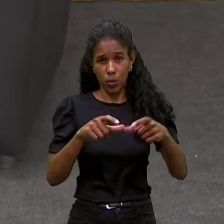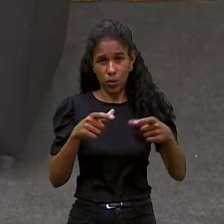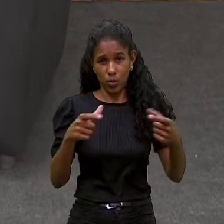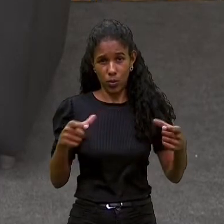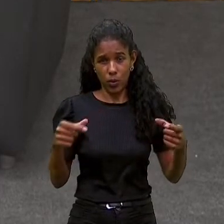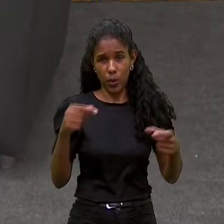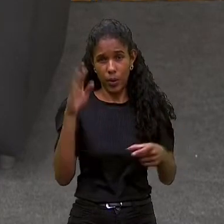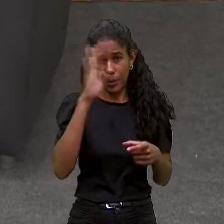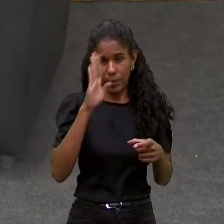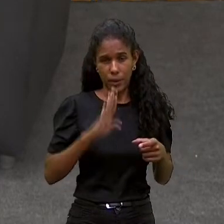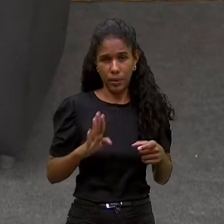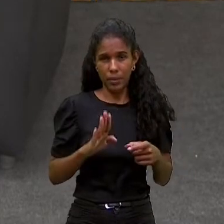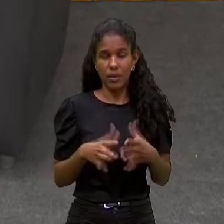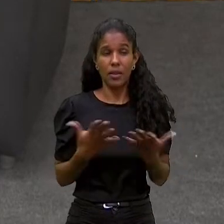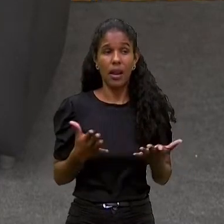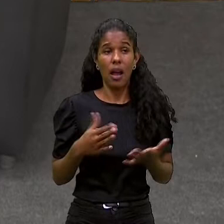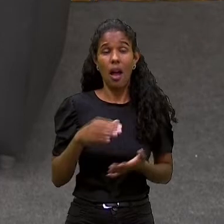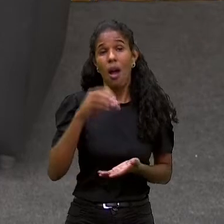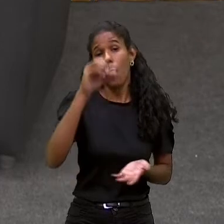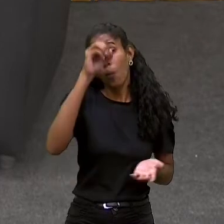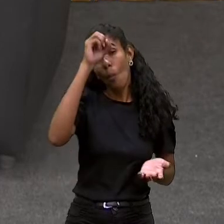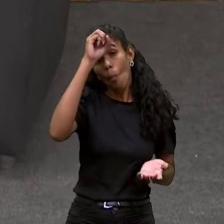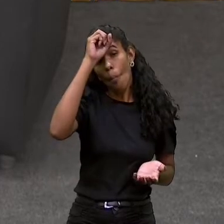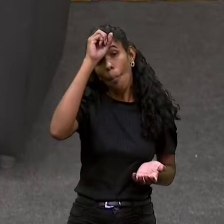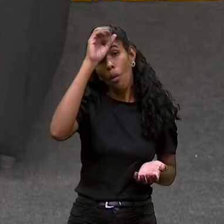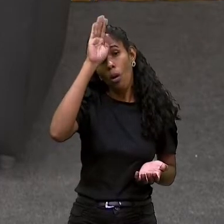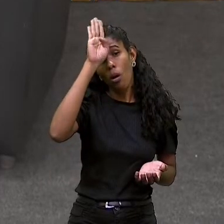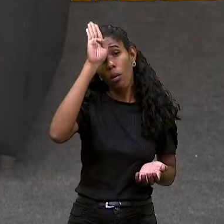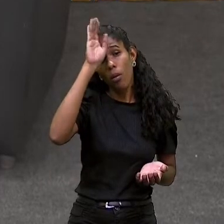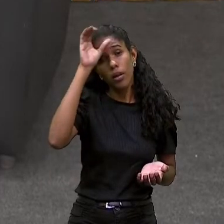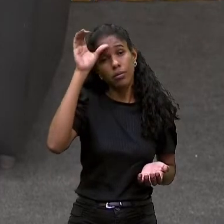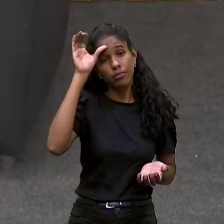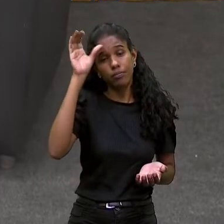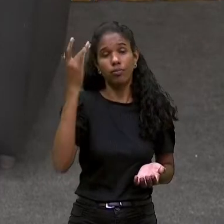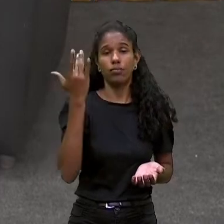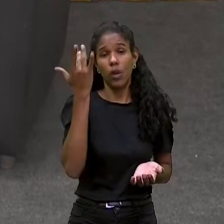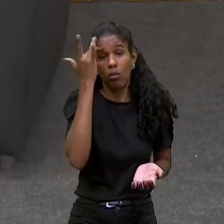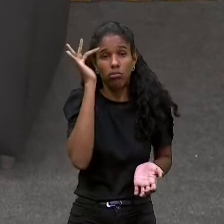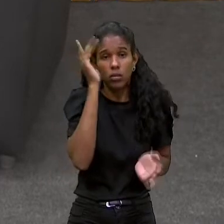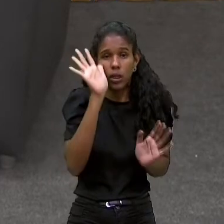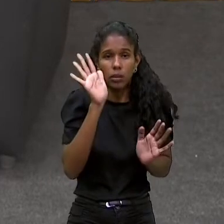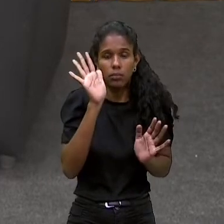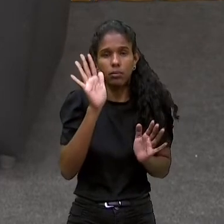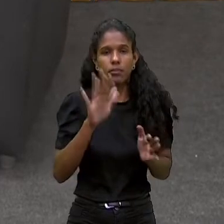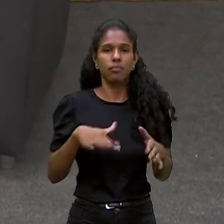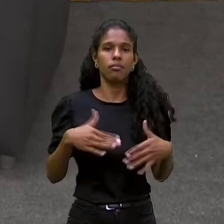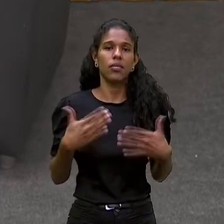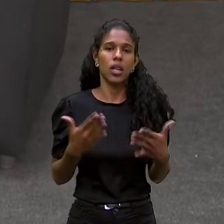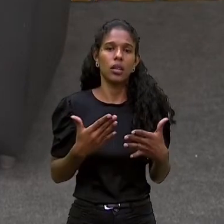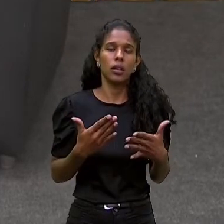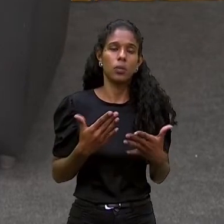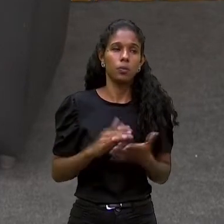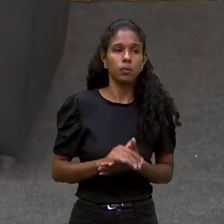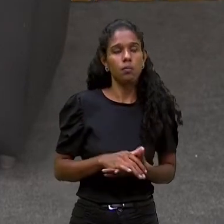A população foi, em grande parte, alfabetizada, mas não é